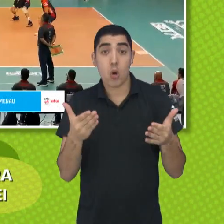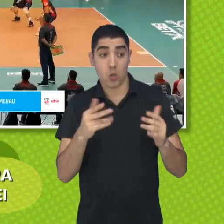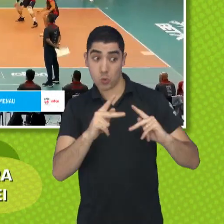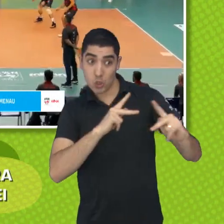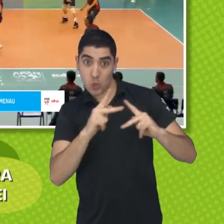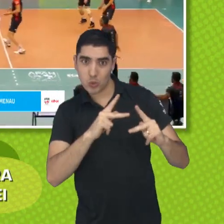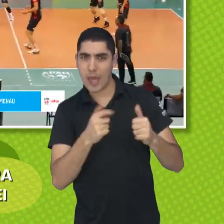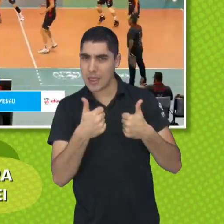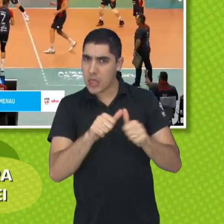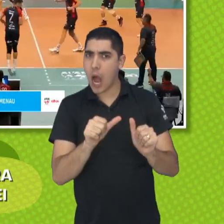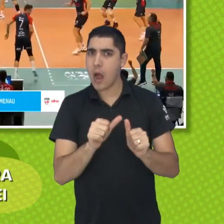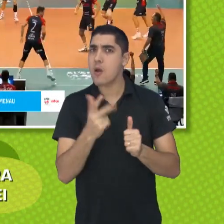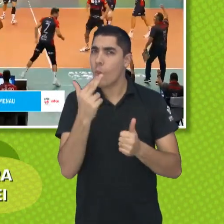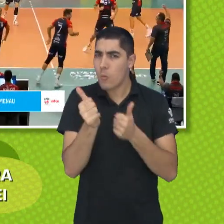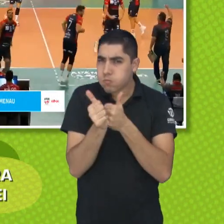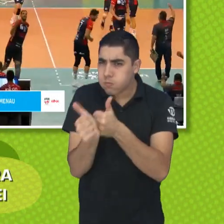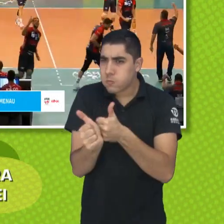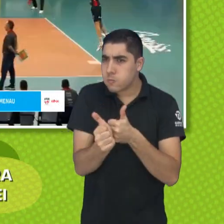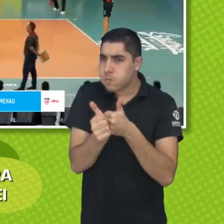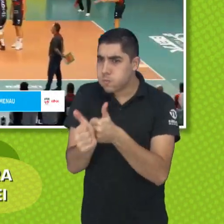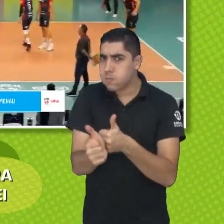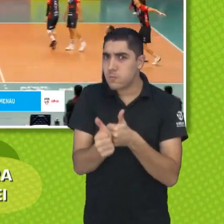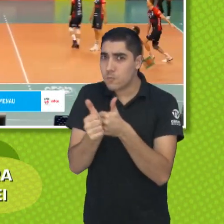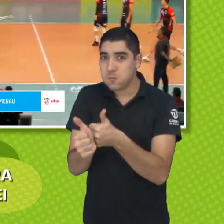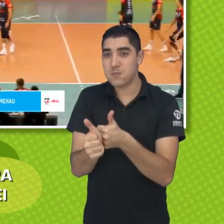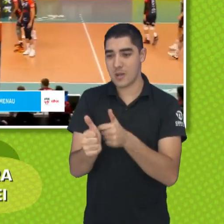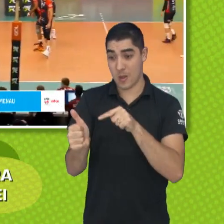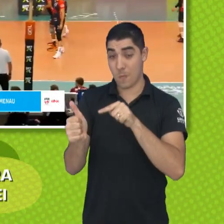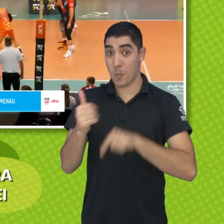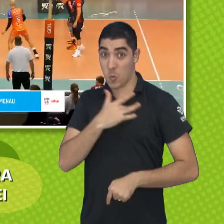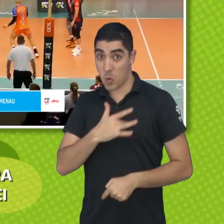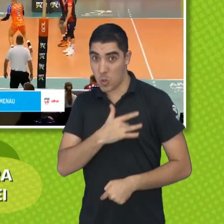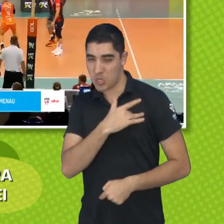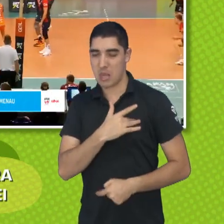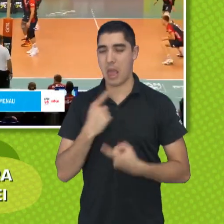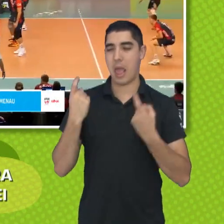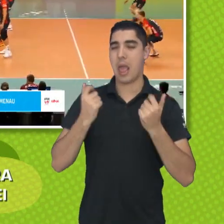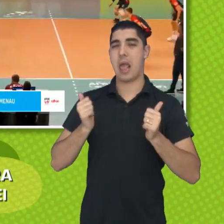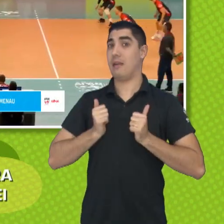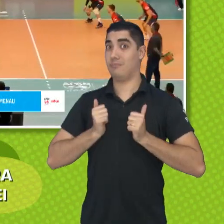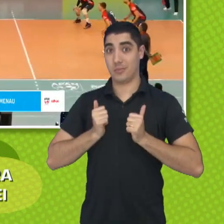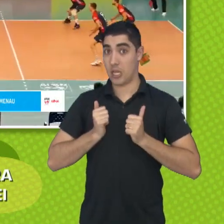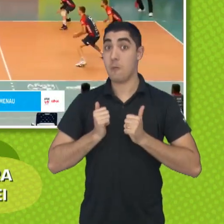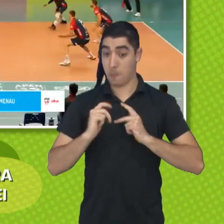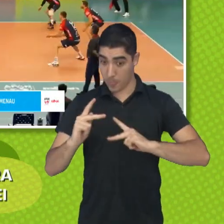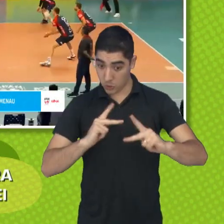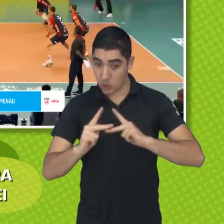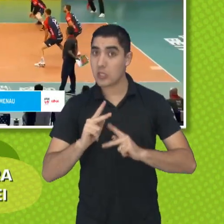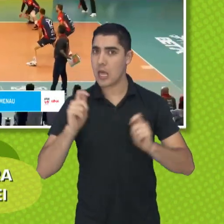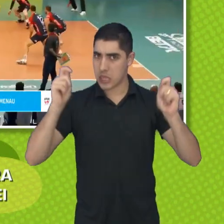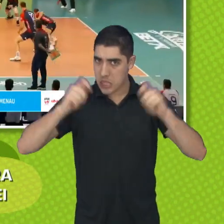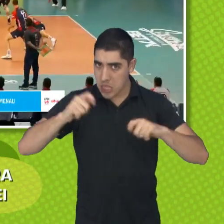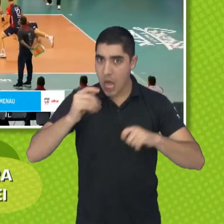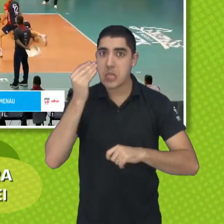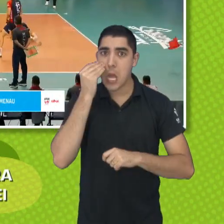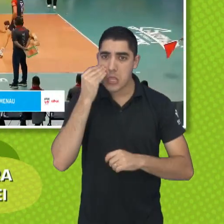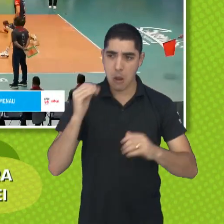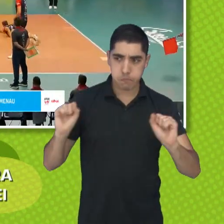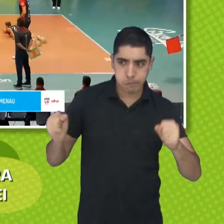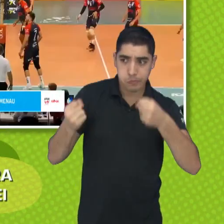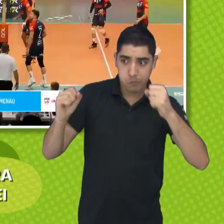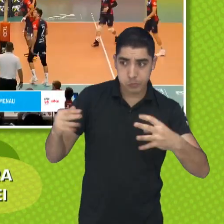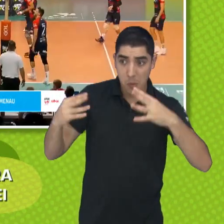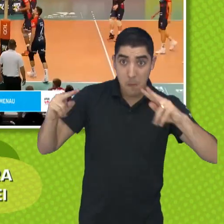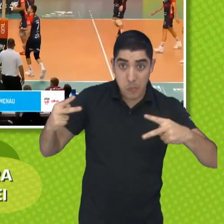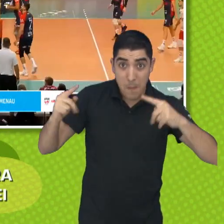o Cruzeiro saber que tem um time forte, que o São José tem um time forte e que pode, se chegar na final, se os dois cruzarem na final,